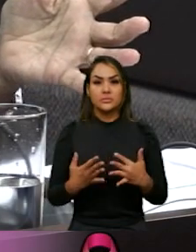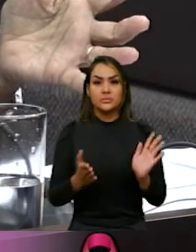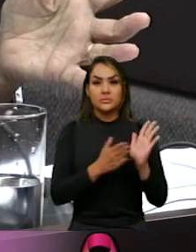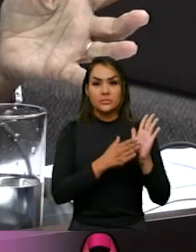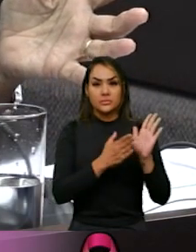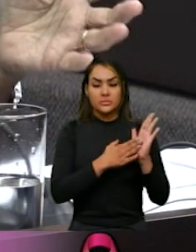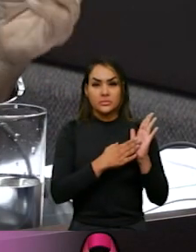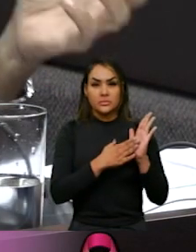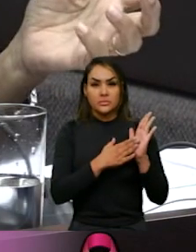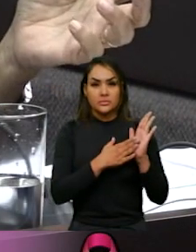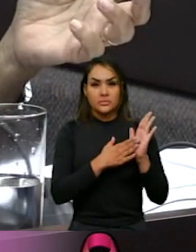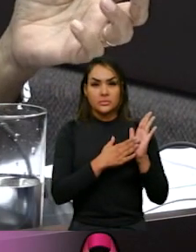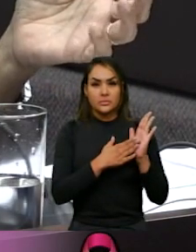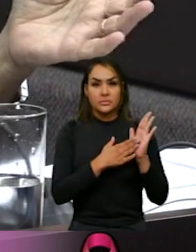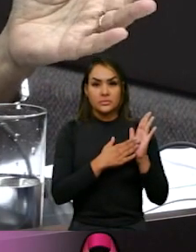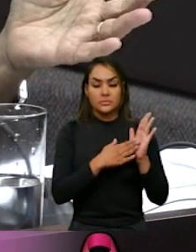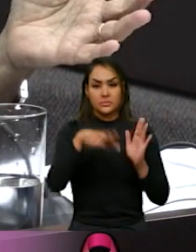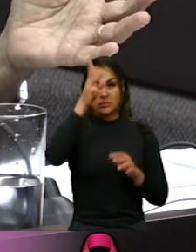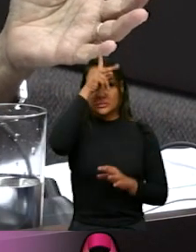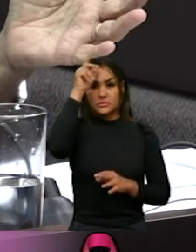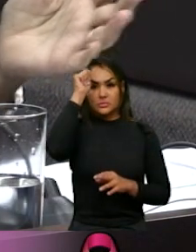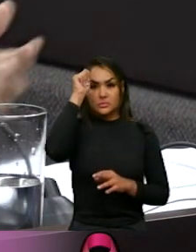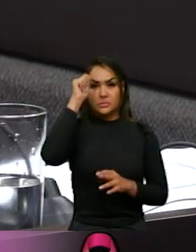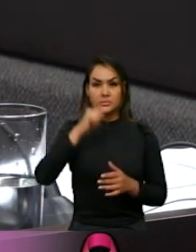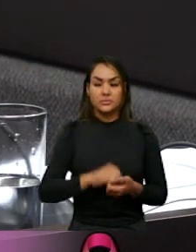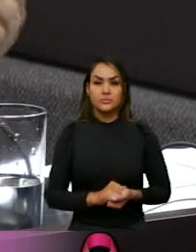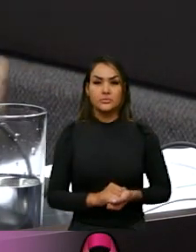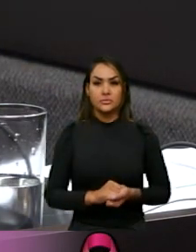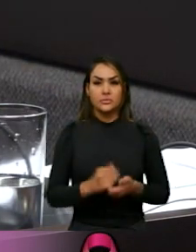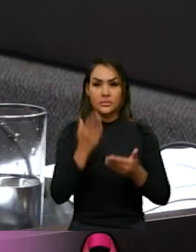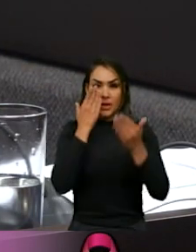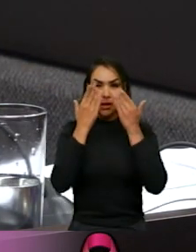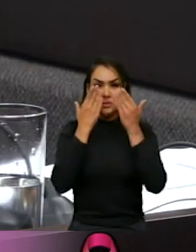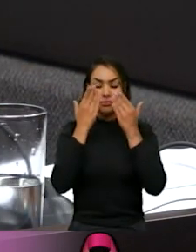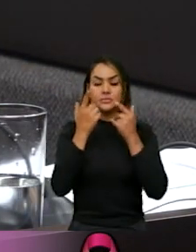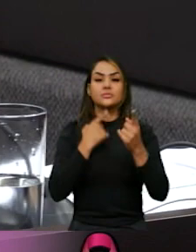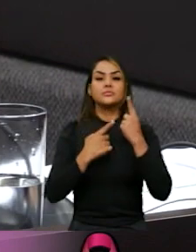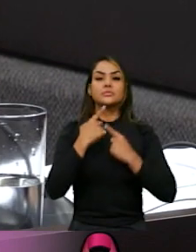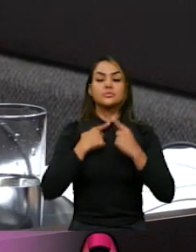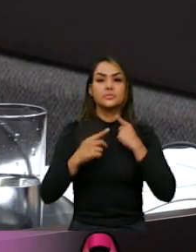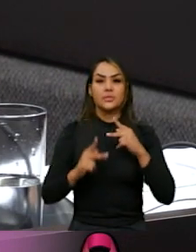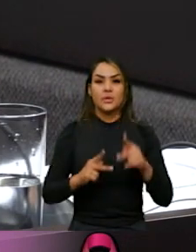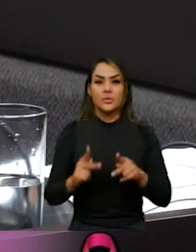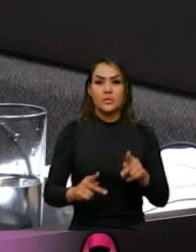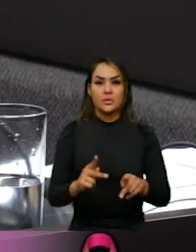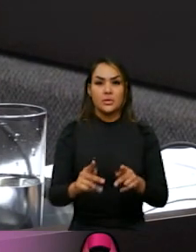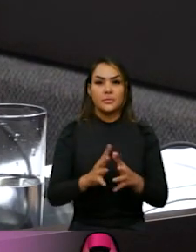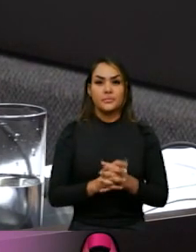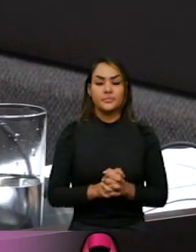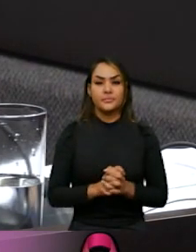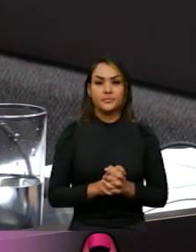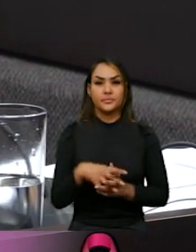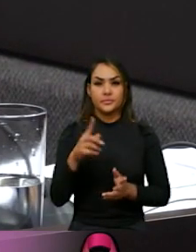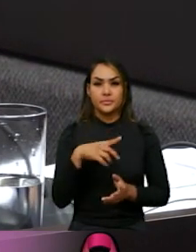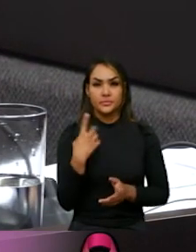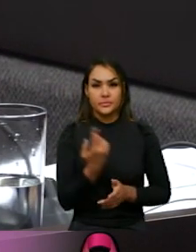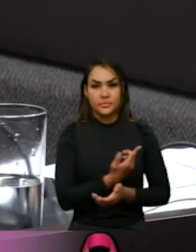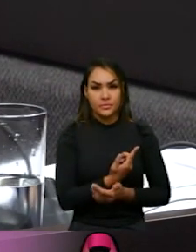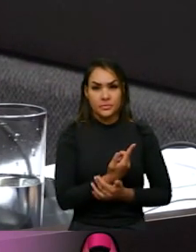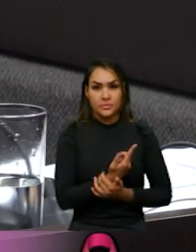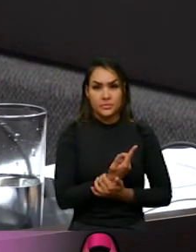proposta do Executivo é de atender os interesses da população. Nós estamos